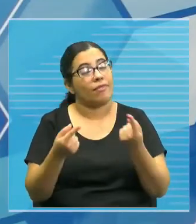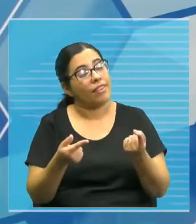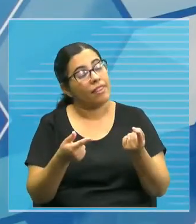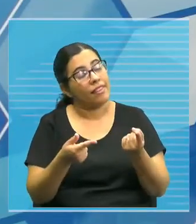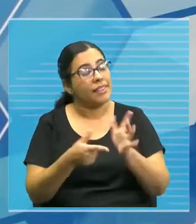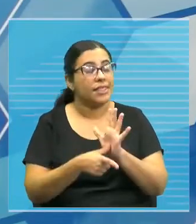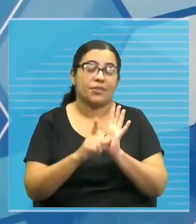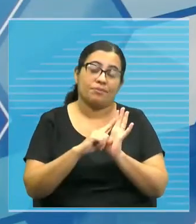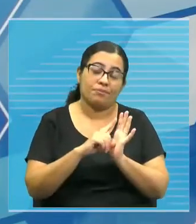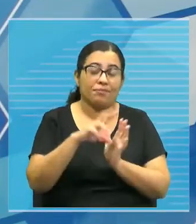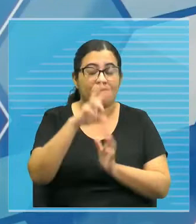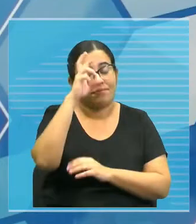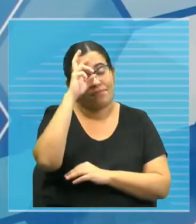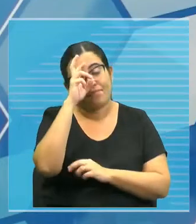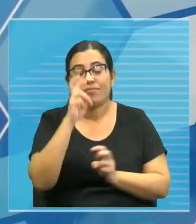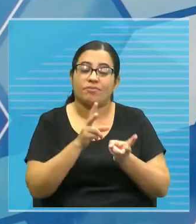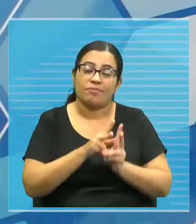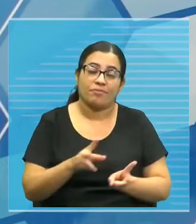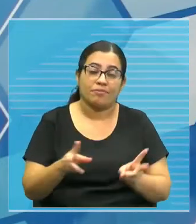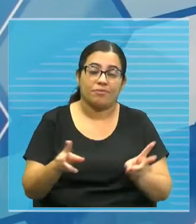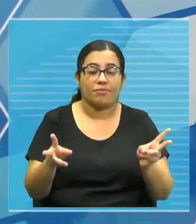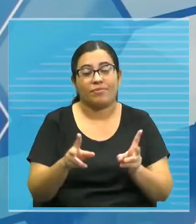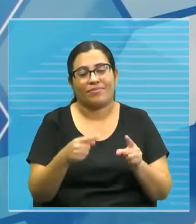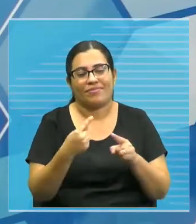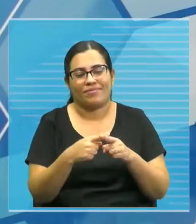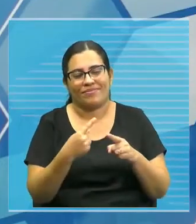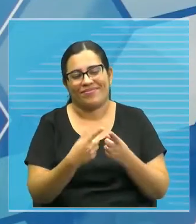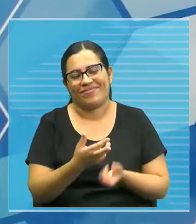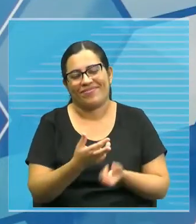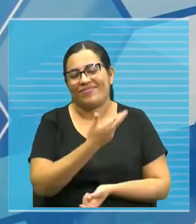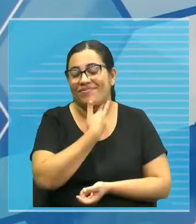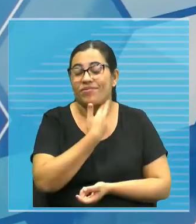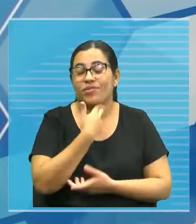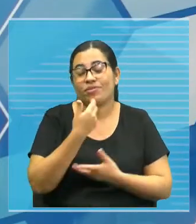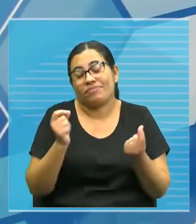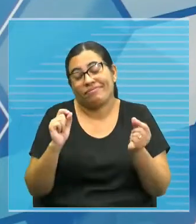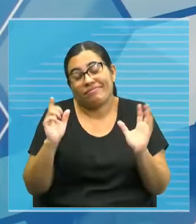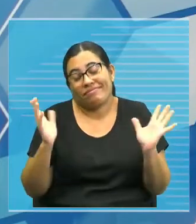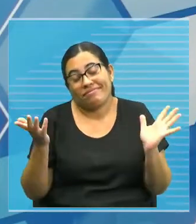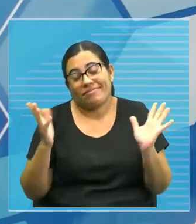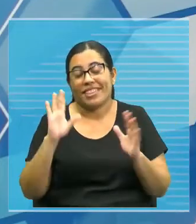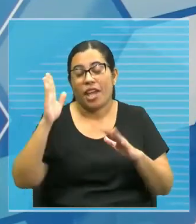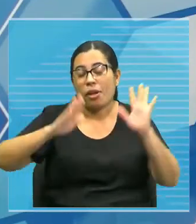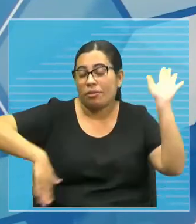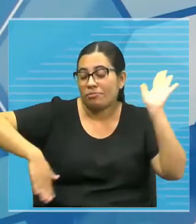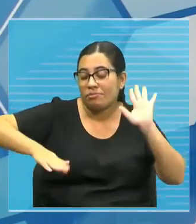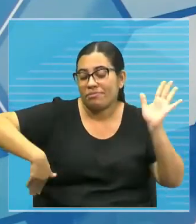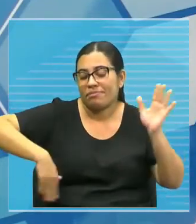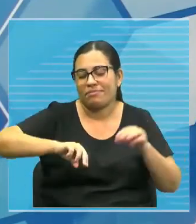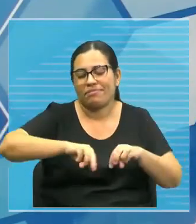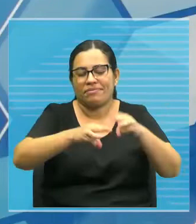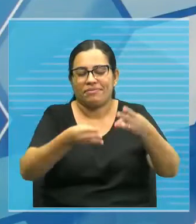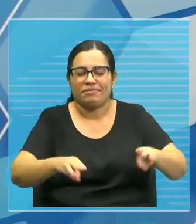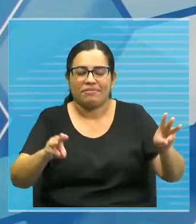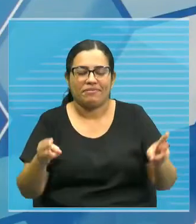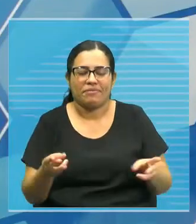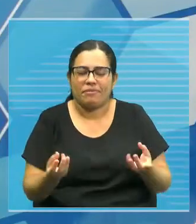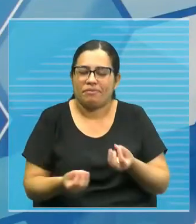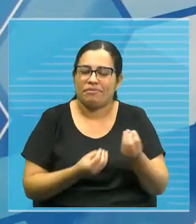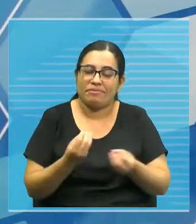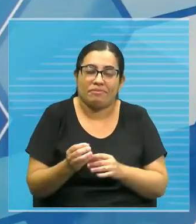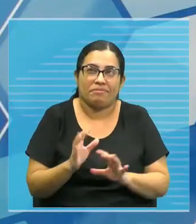toda quinta, e acho que é porque a Rosinha foi pra praia, não sei o que foi que aconteceu, mas ela parece que voltou assim